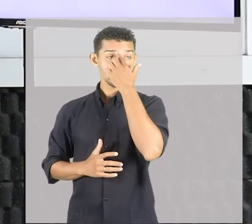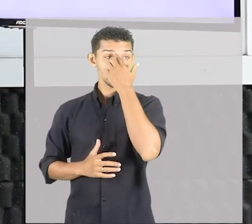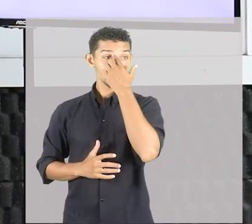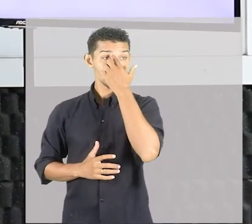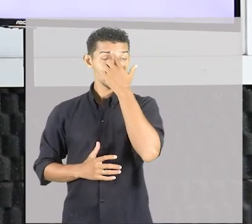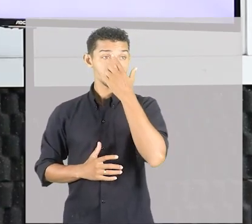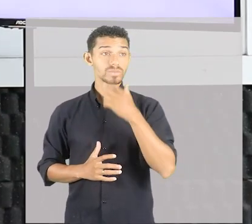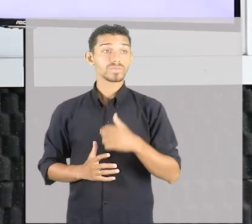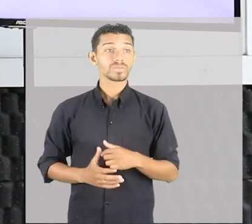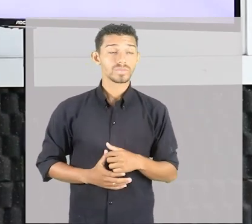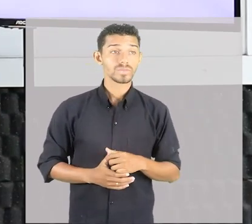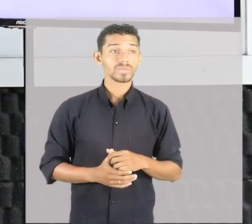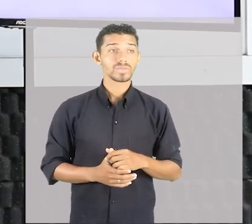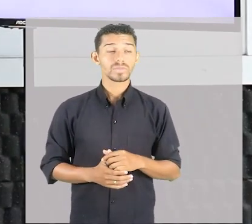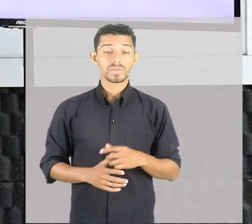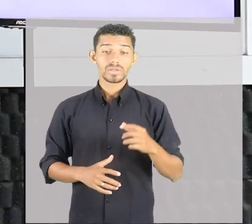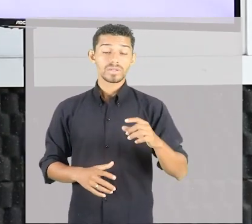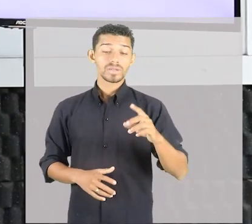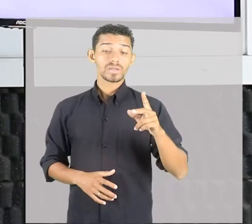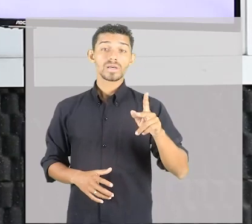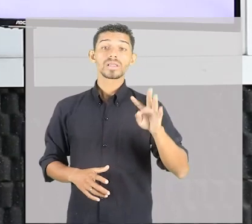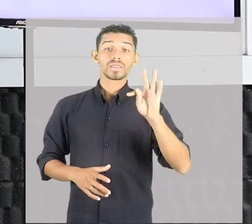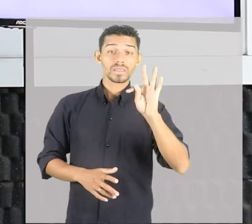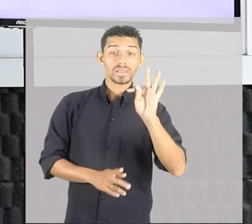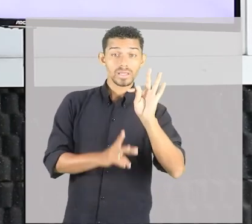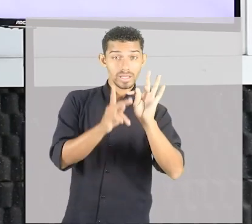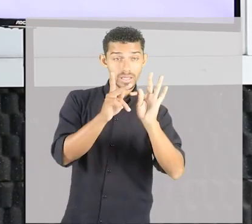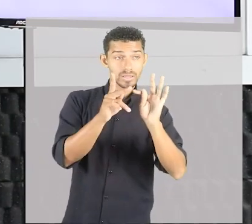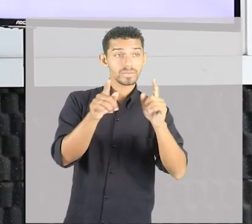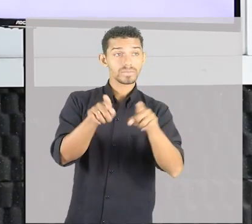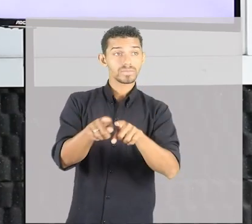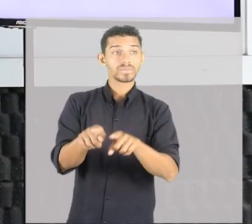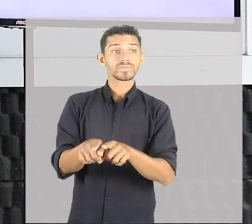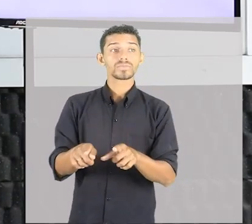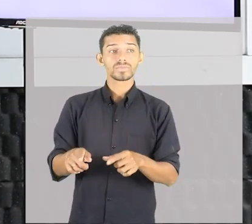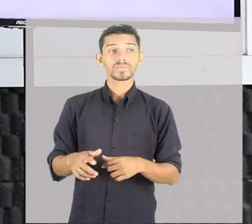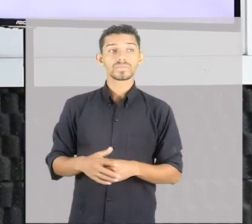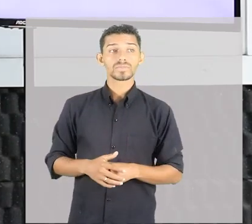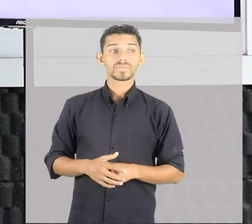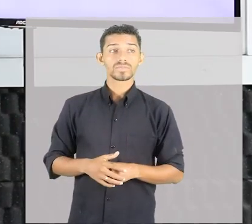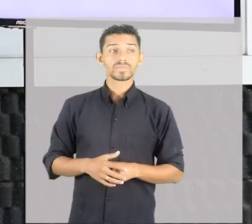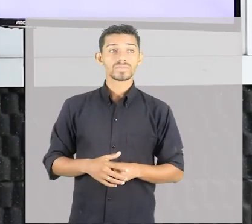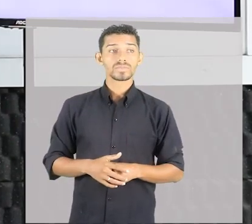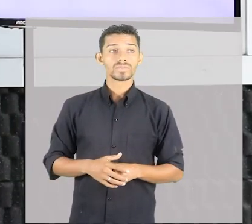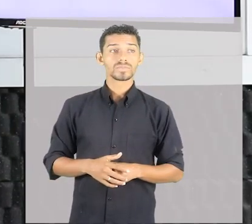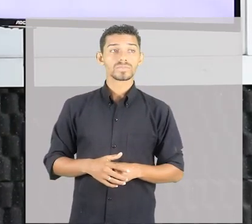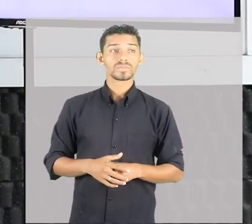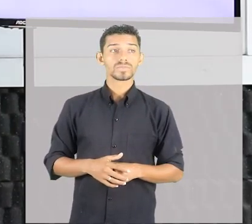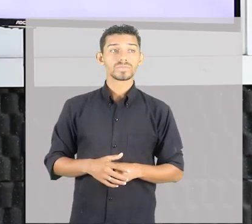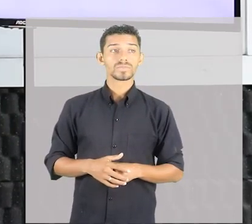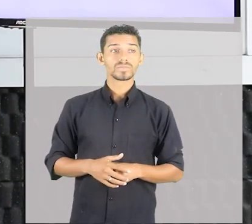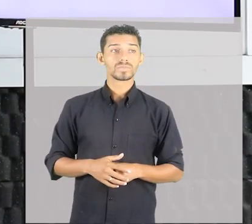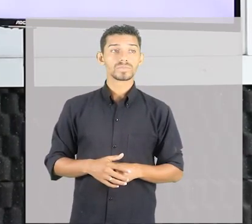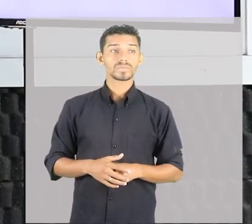celus eu preciso pegar e somar com 273 esses